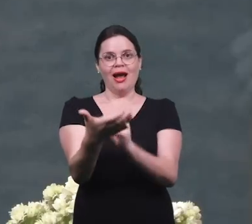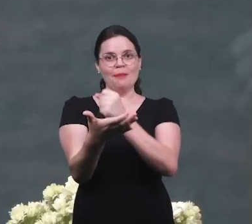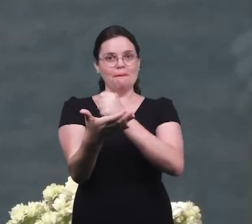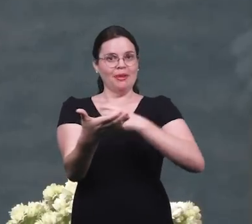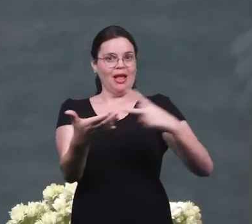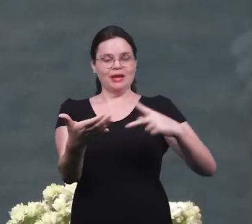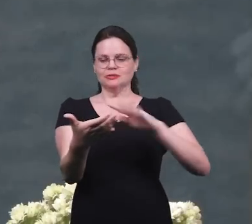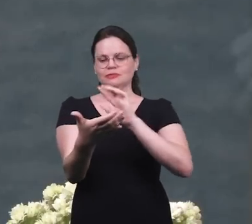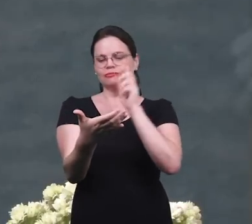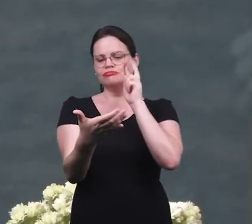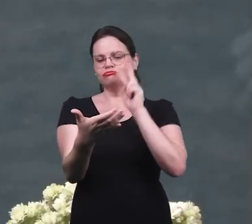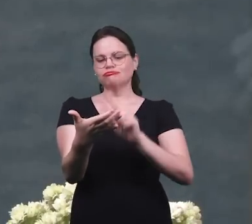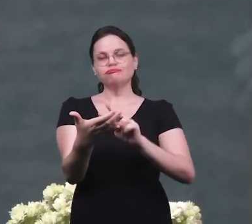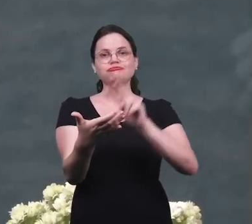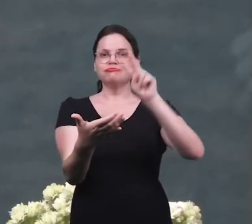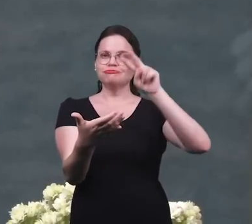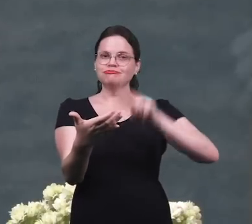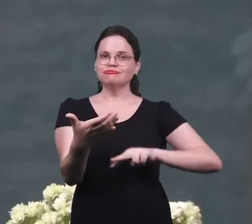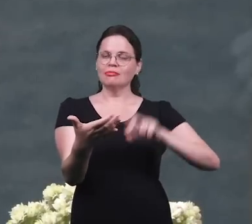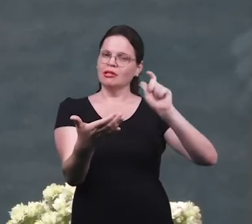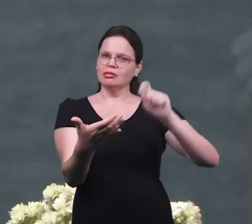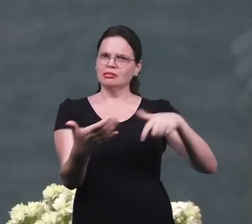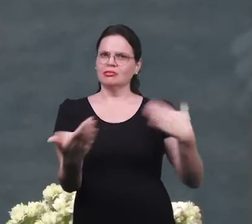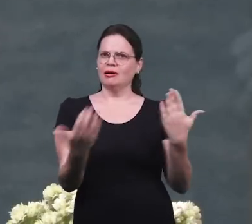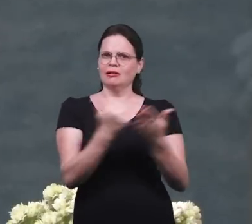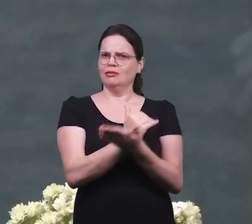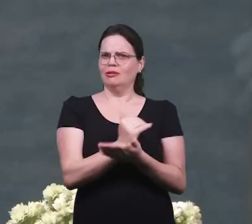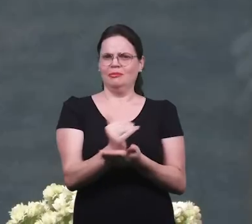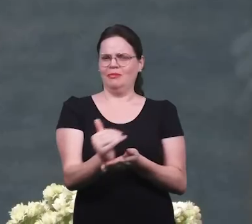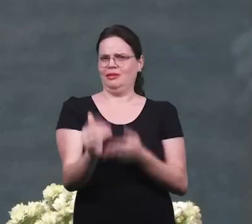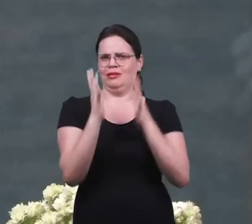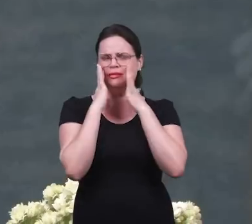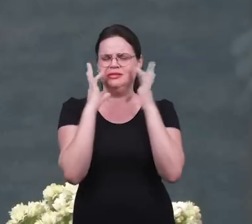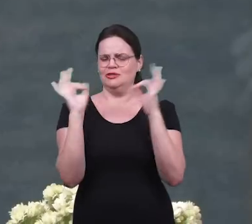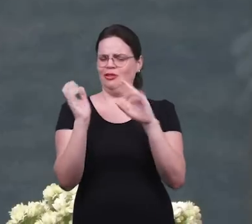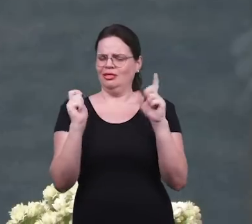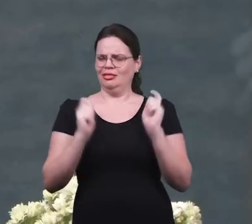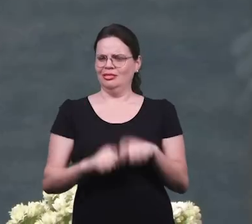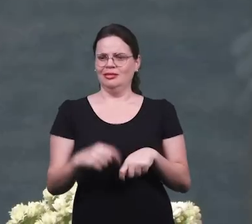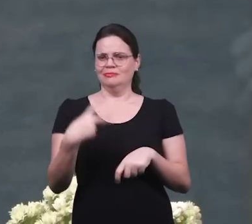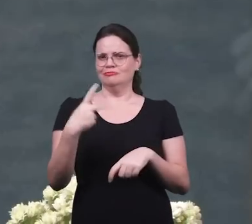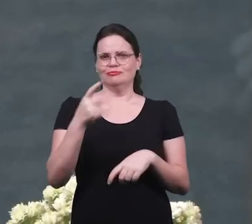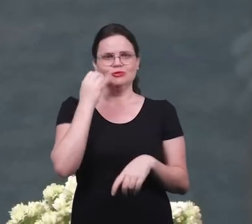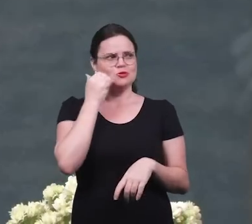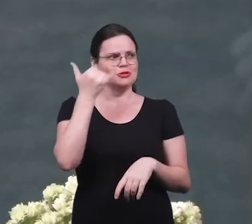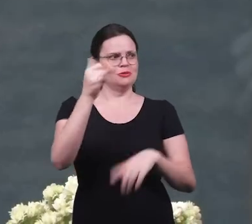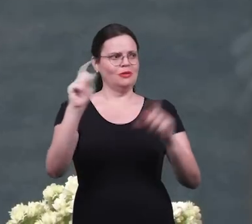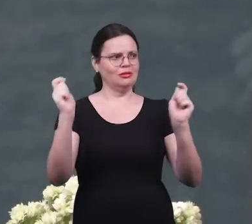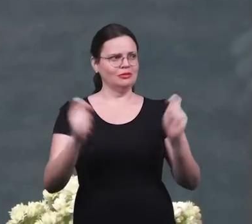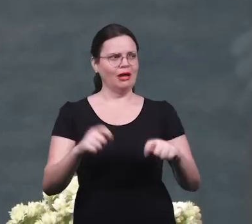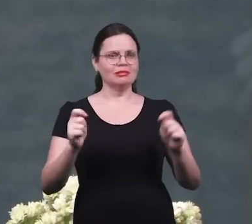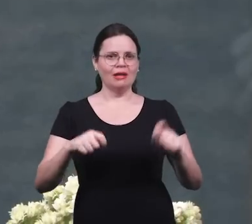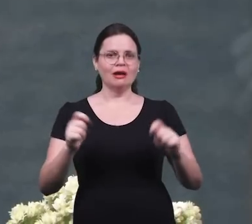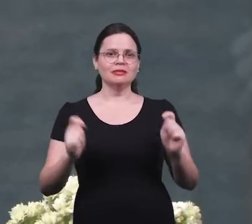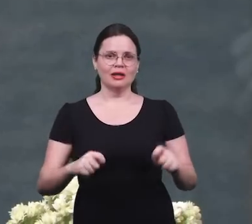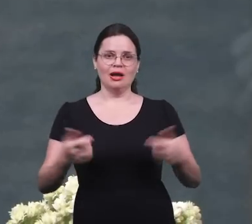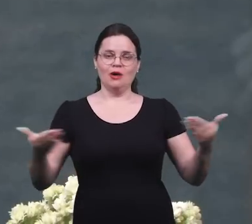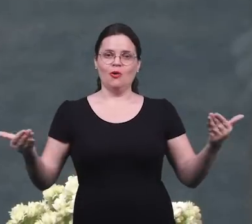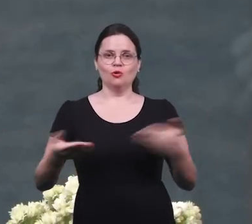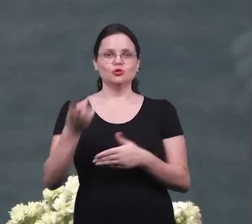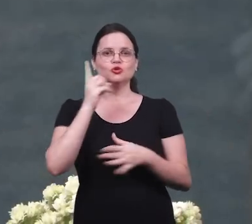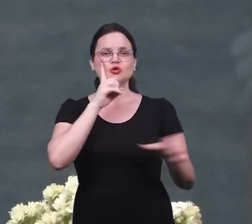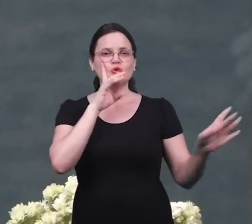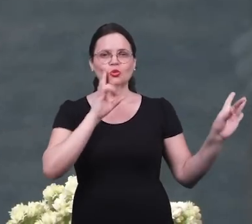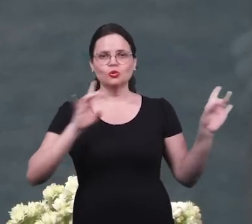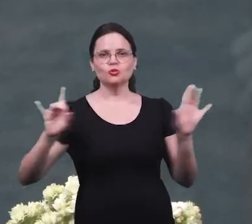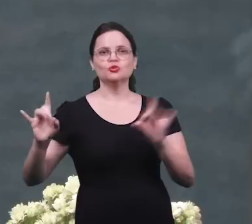aplicativo da Rádio Manaim, lá tem TV Manaim, você clica e começa a assistir a TV Manaim na sua programação normal, ao longo do dia,